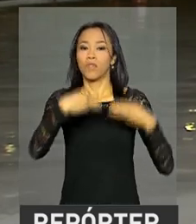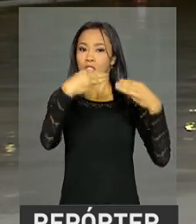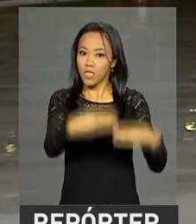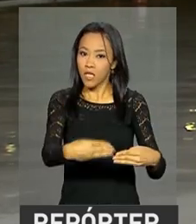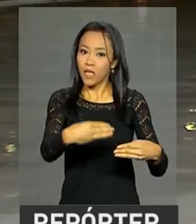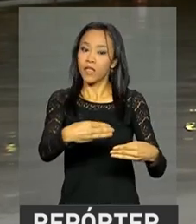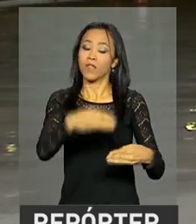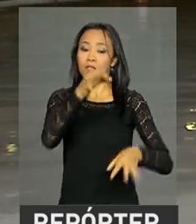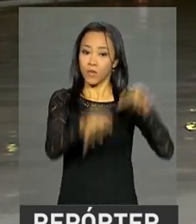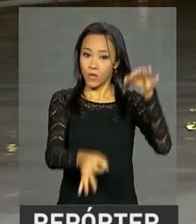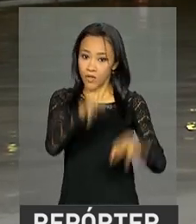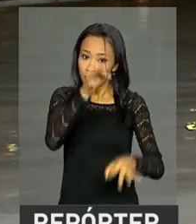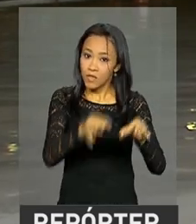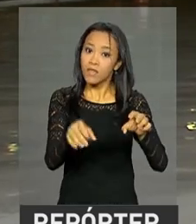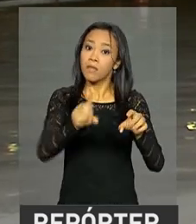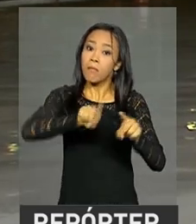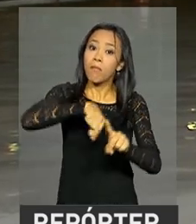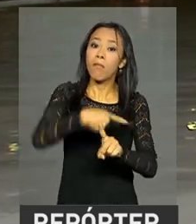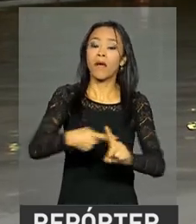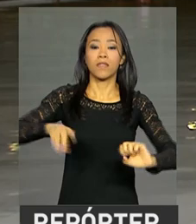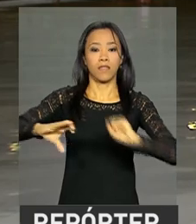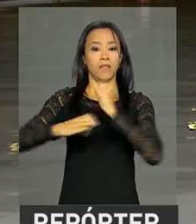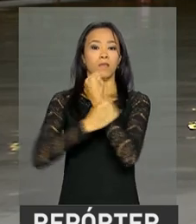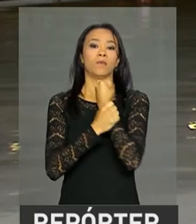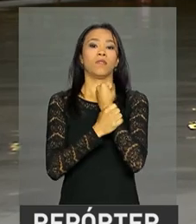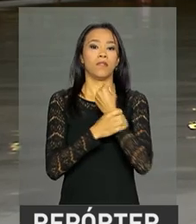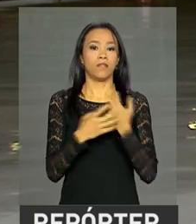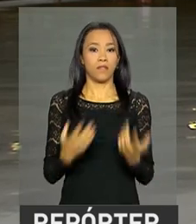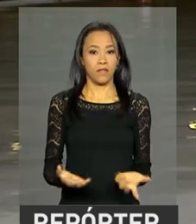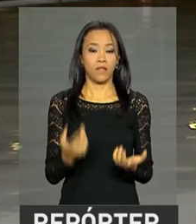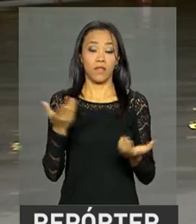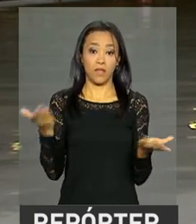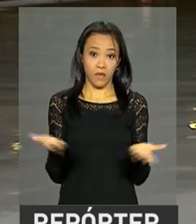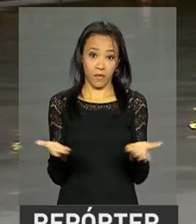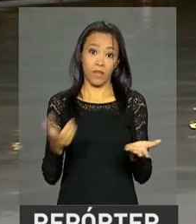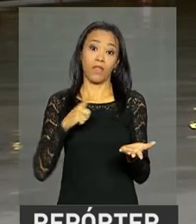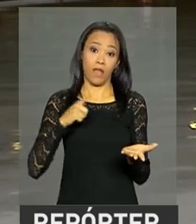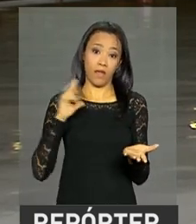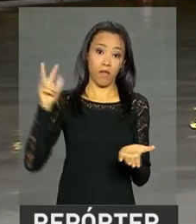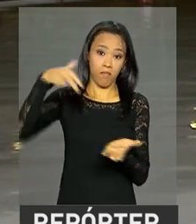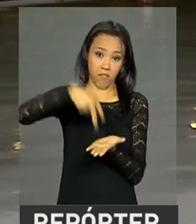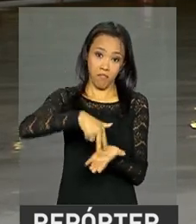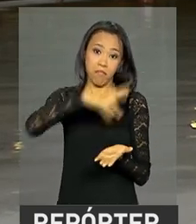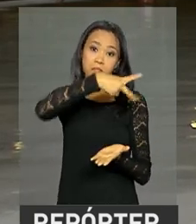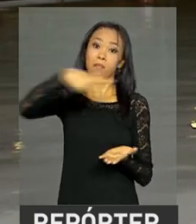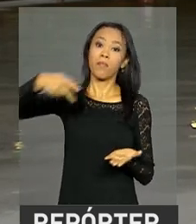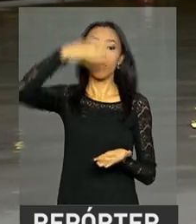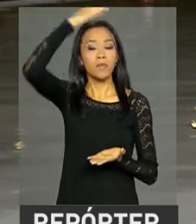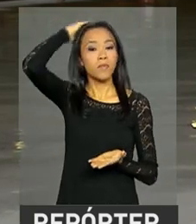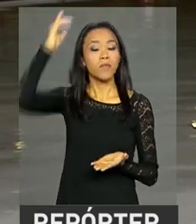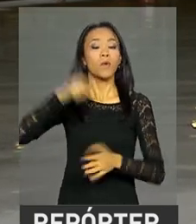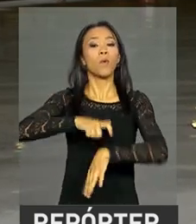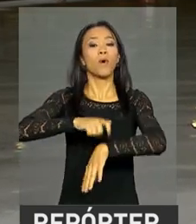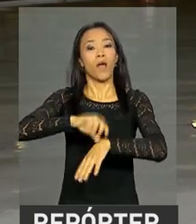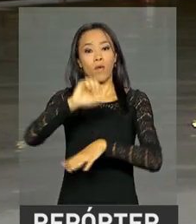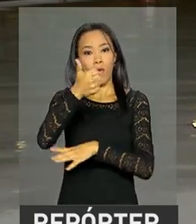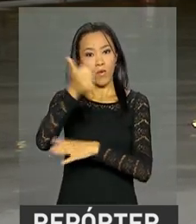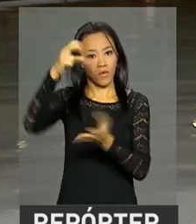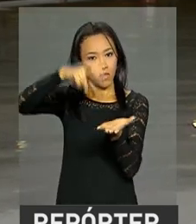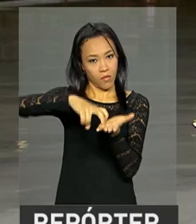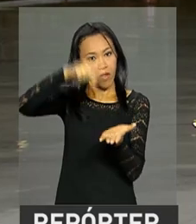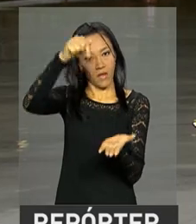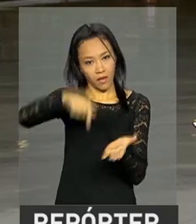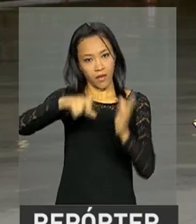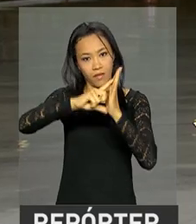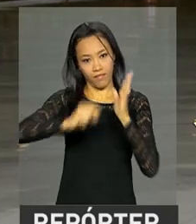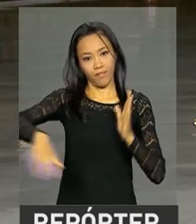e Segurança Pública Então essa cerimônia de posse com a participação do presidente Michel Temer tá marcada paraas 11 horas da manhã aqui no